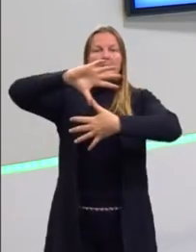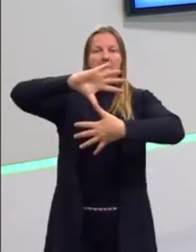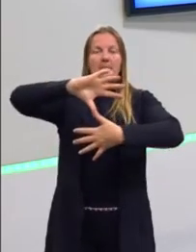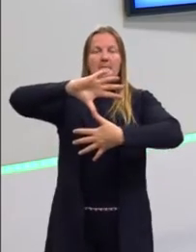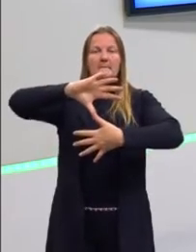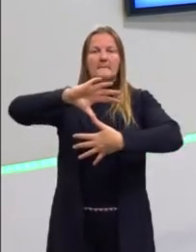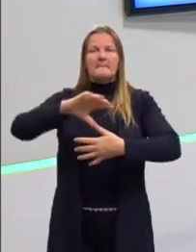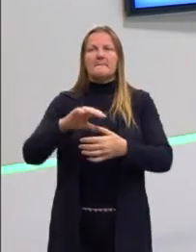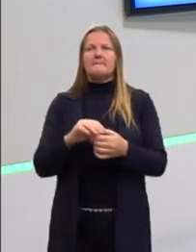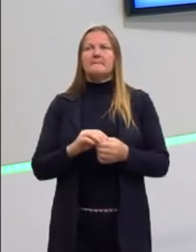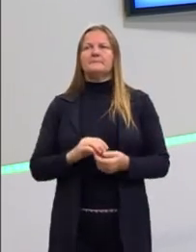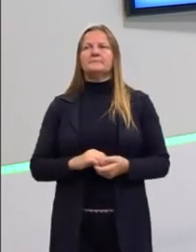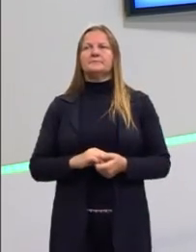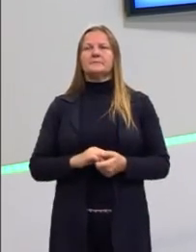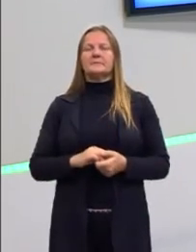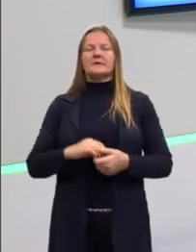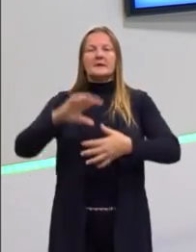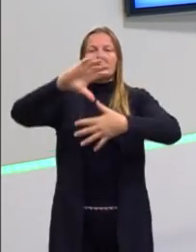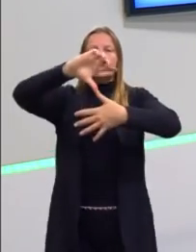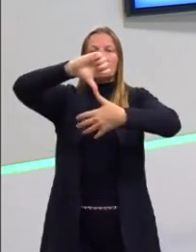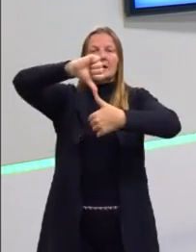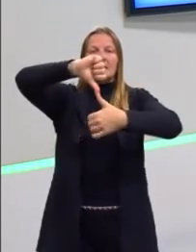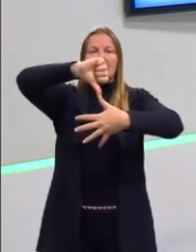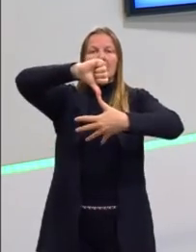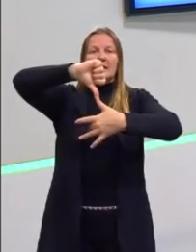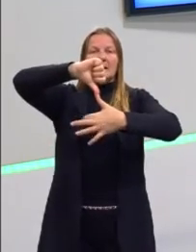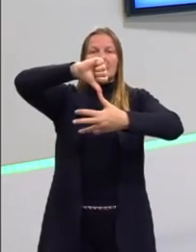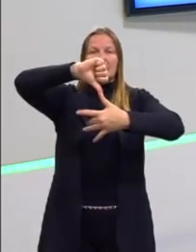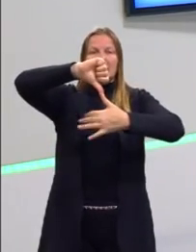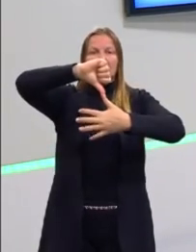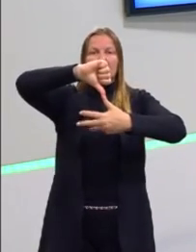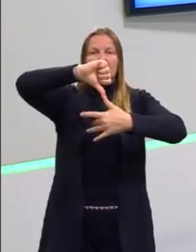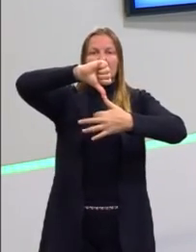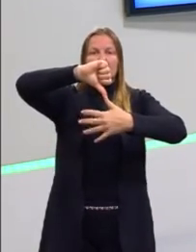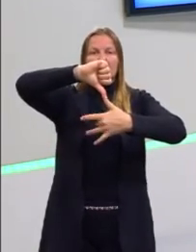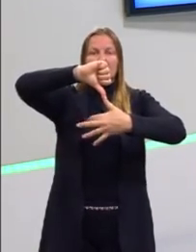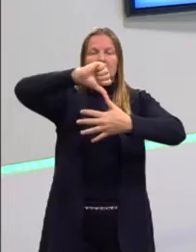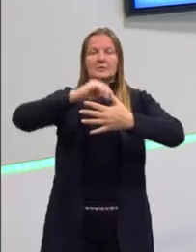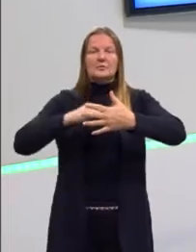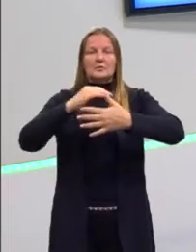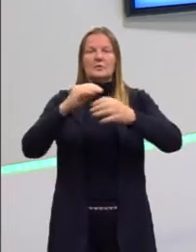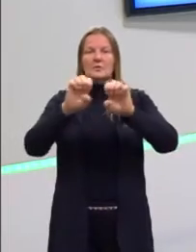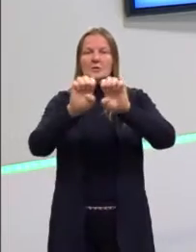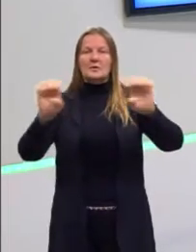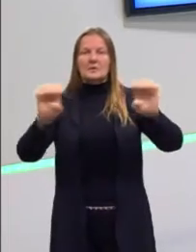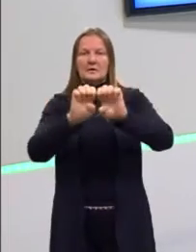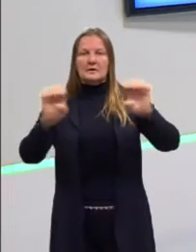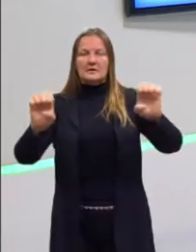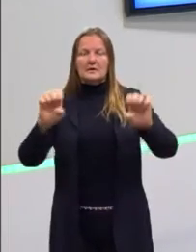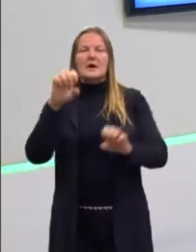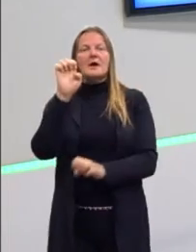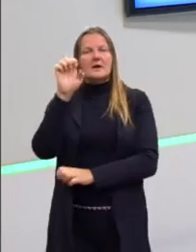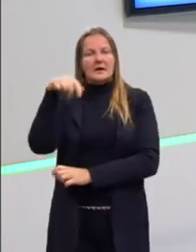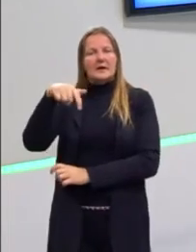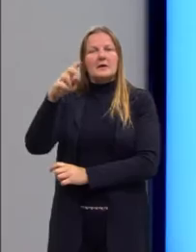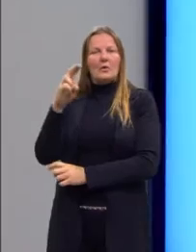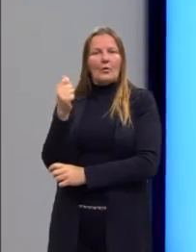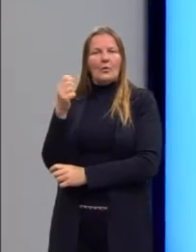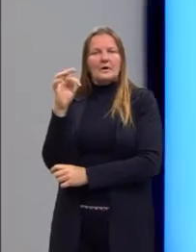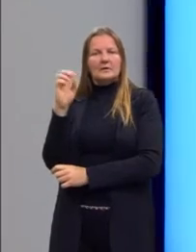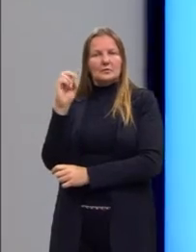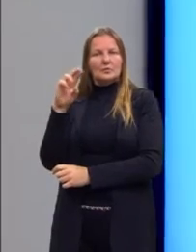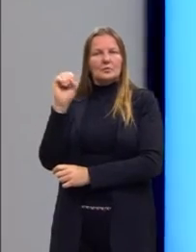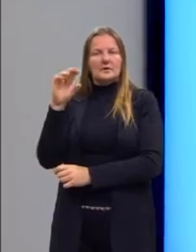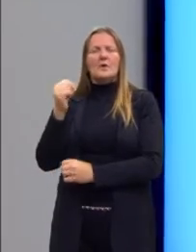principalmente nessa região aqui da América do suor bem cima do Equador nós temos o clima equatorial nos olhos estudamos o clima equatorial